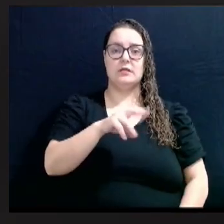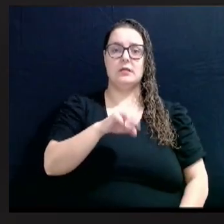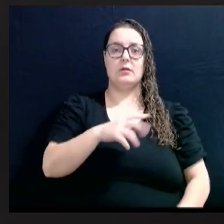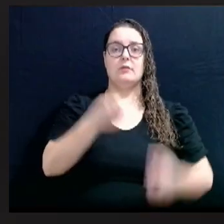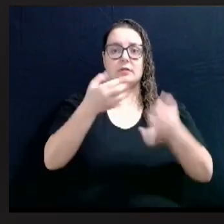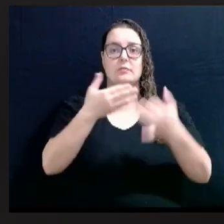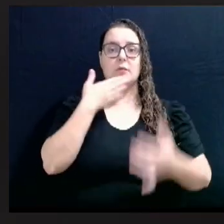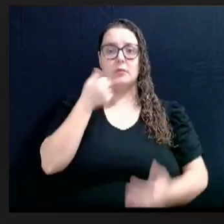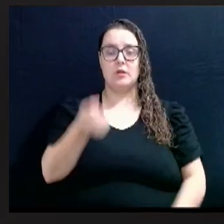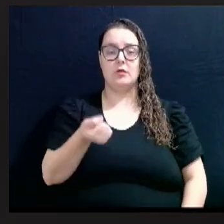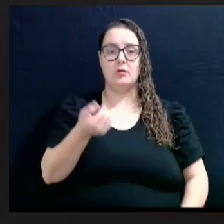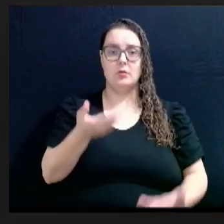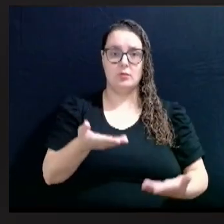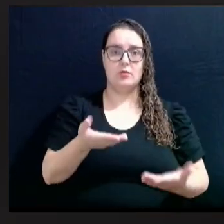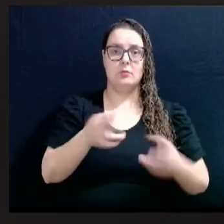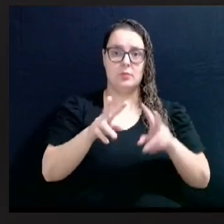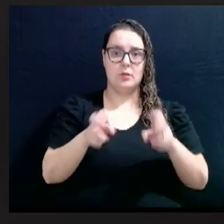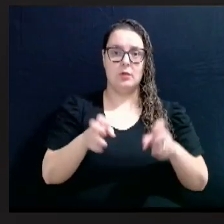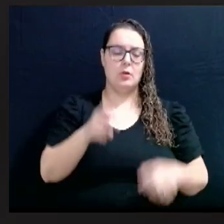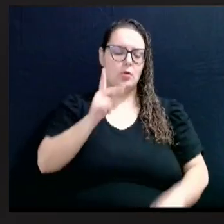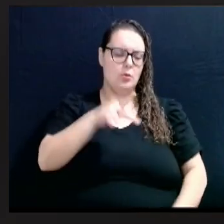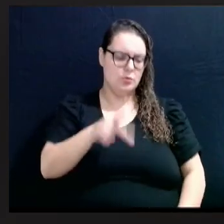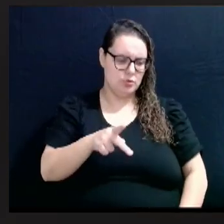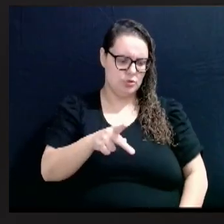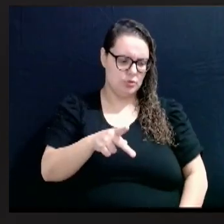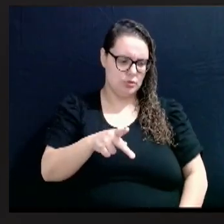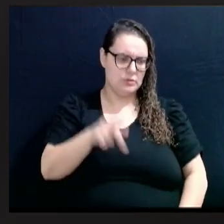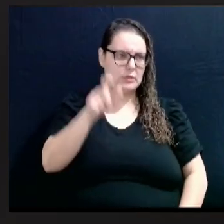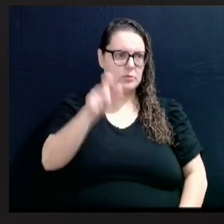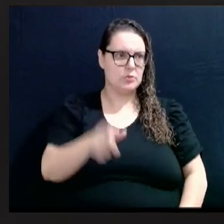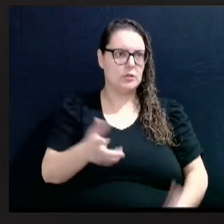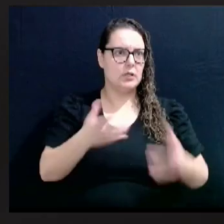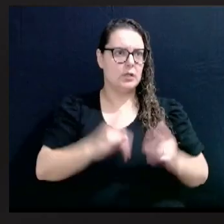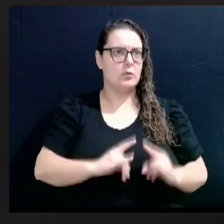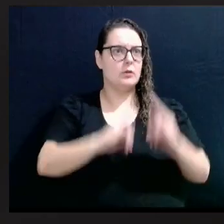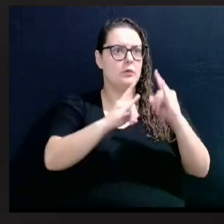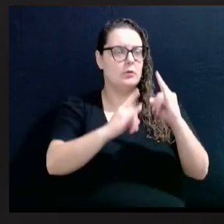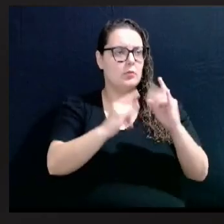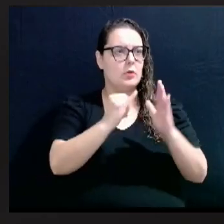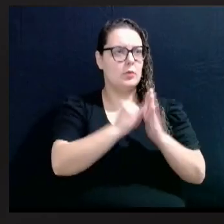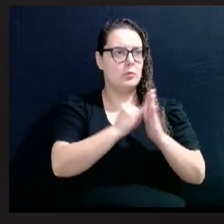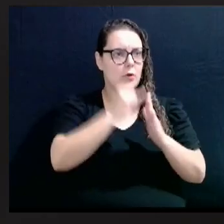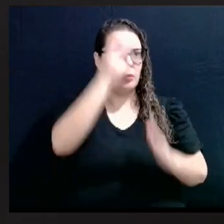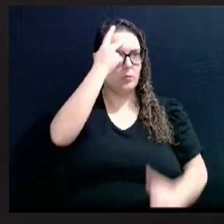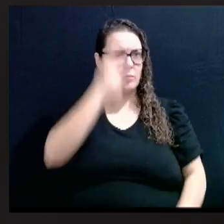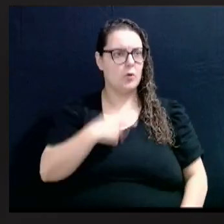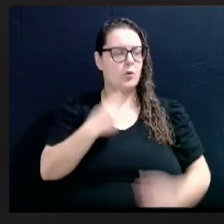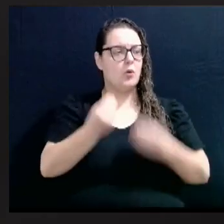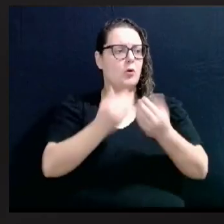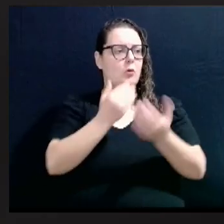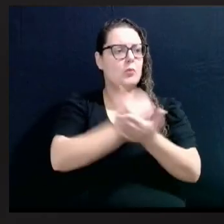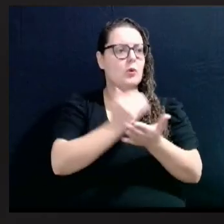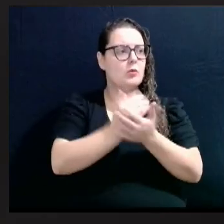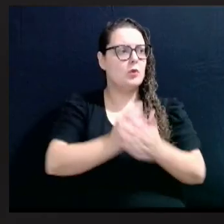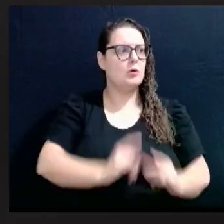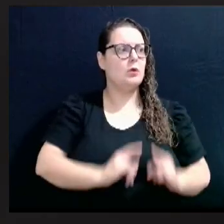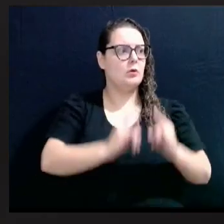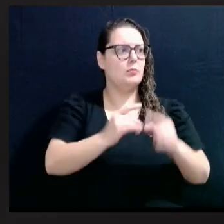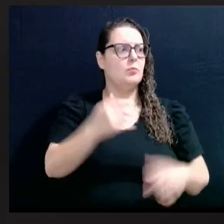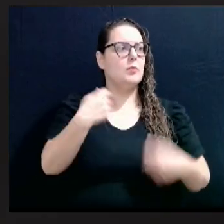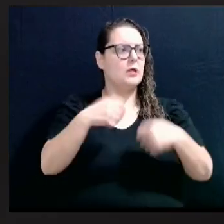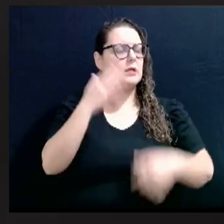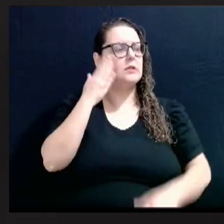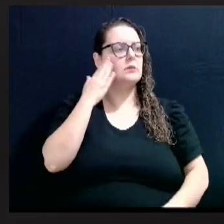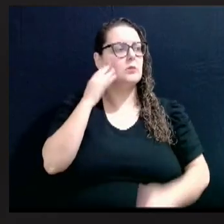né, se a pessoa está em busca de um imóvel próprio e quer entender como financiar um apartamento, ela tem que saber primeiro que esse